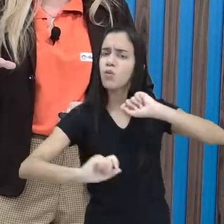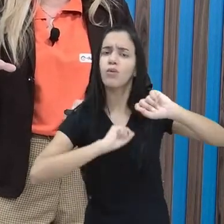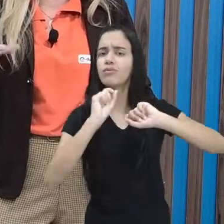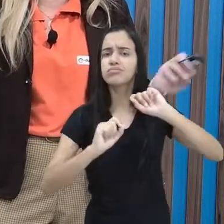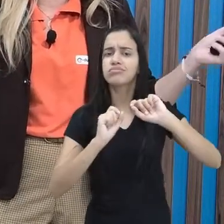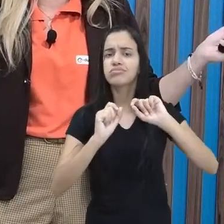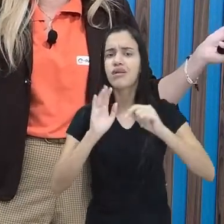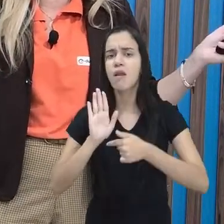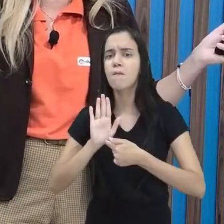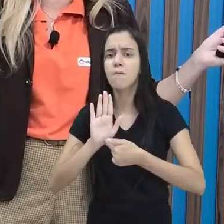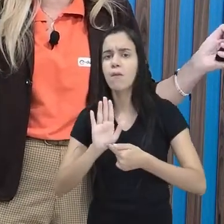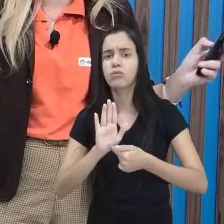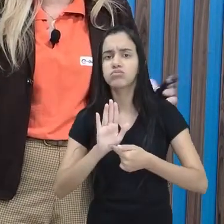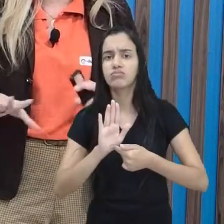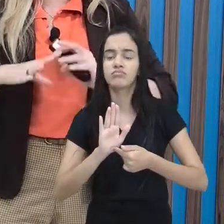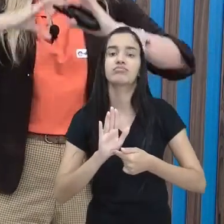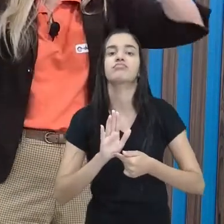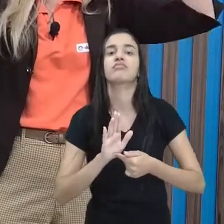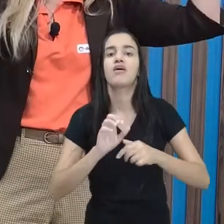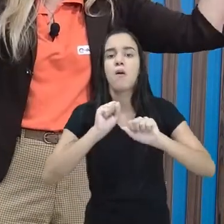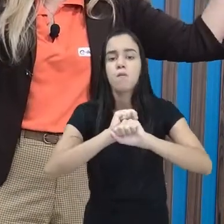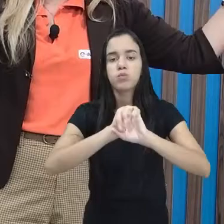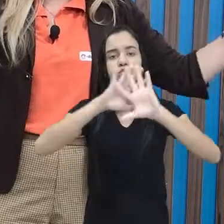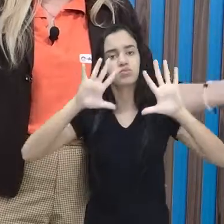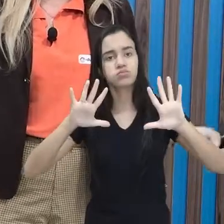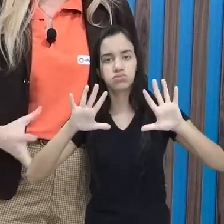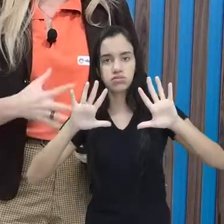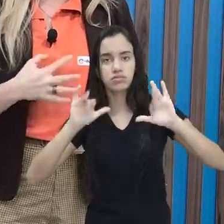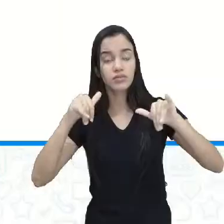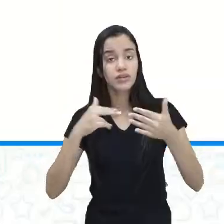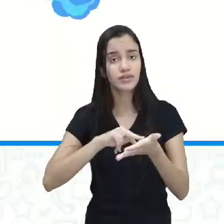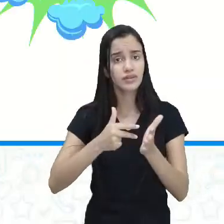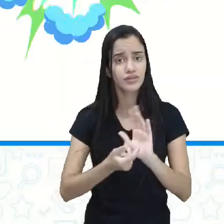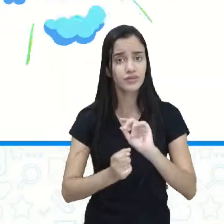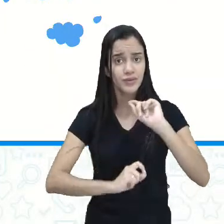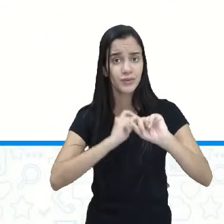essa? Representa que som aí? Bum! Uma